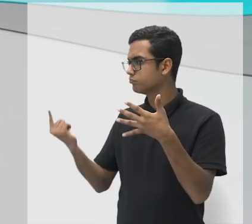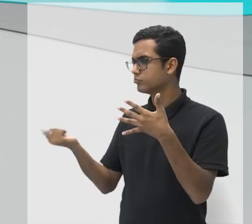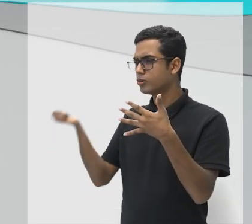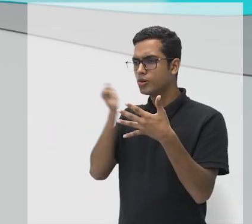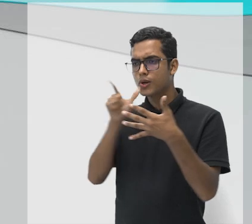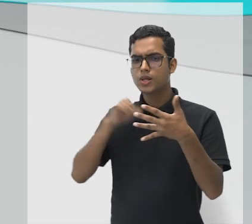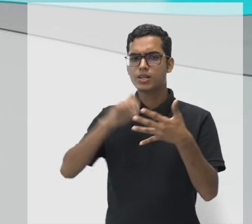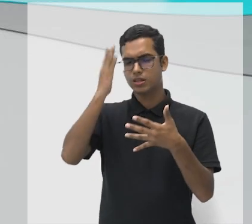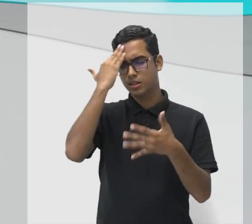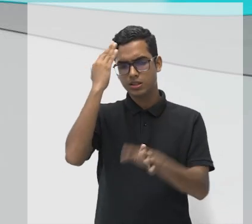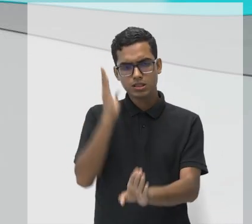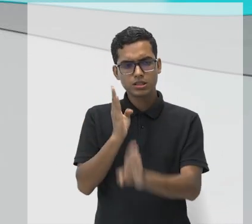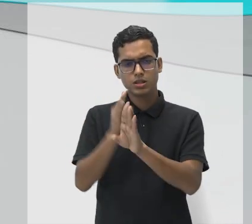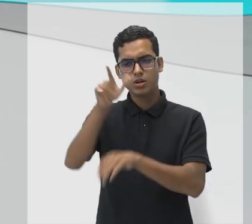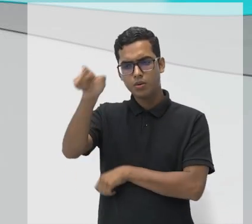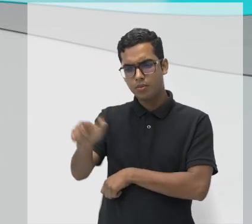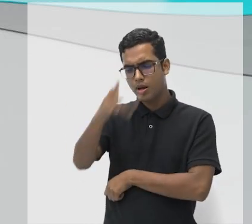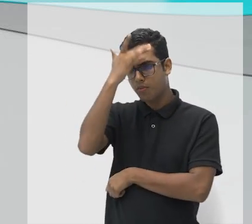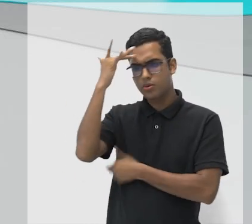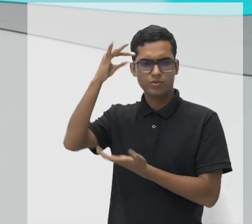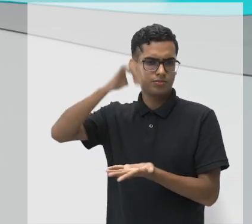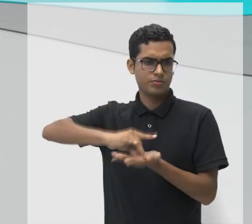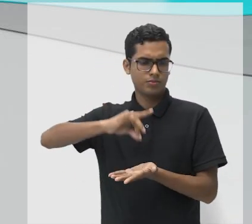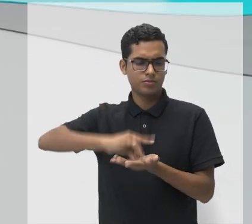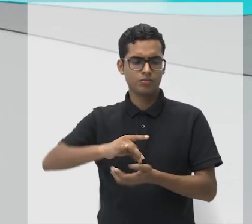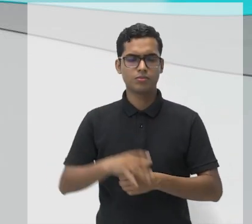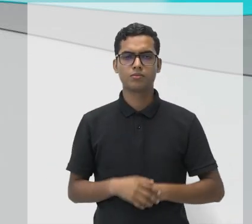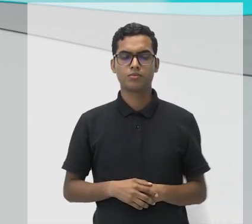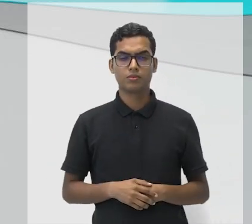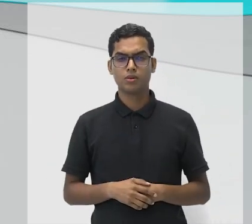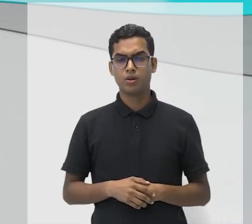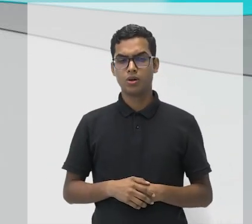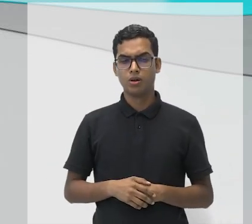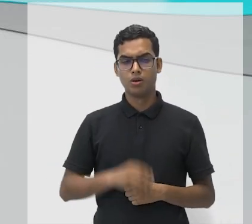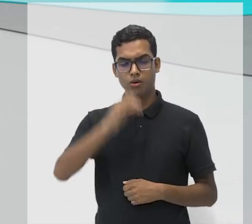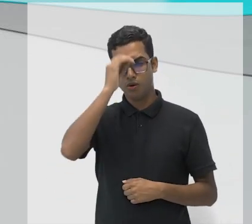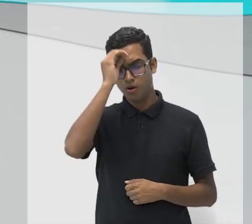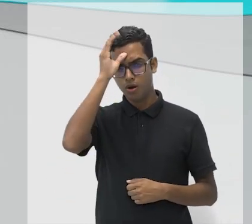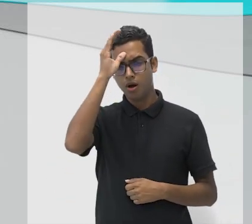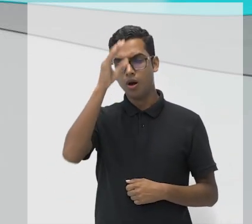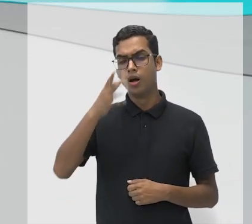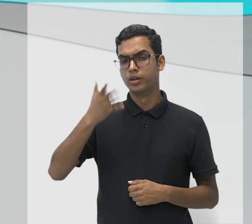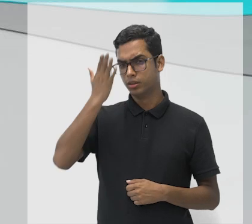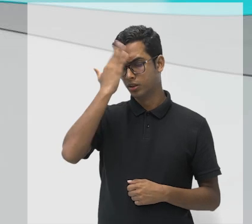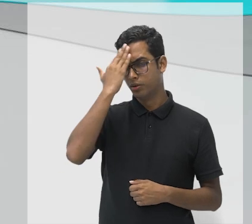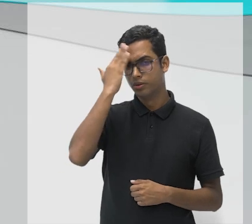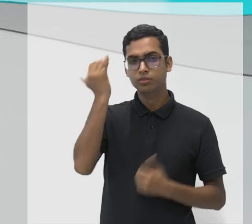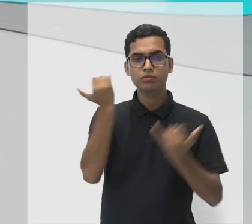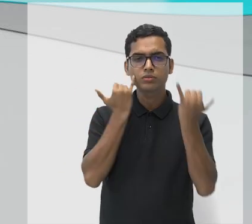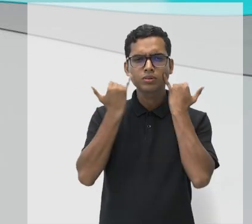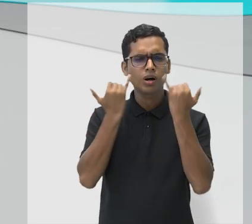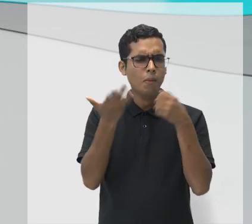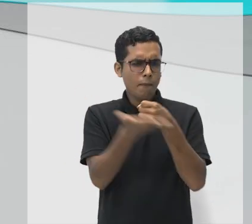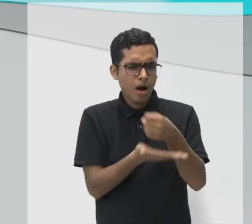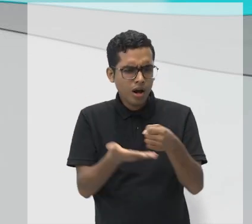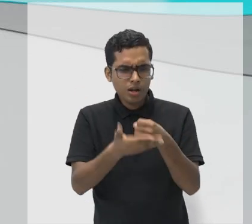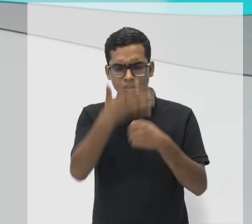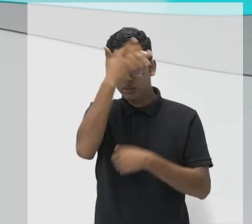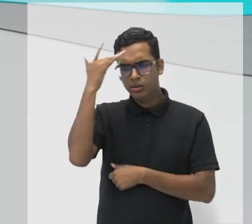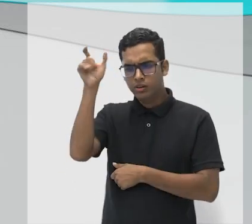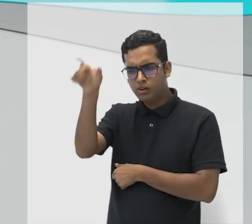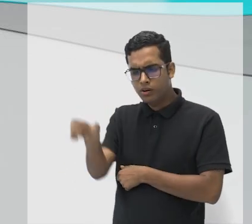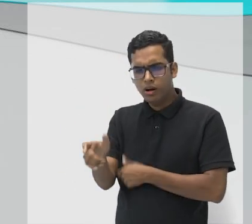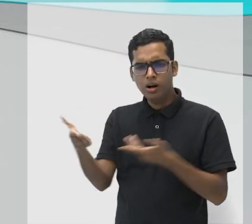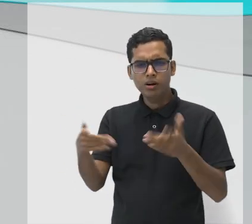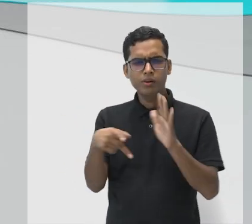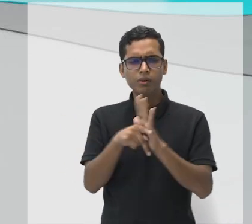consegue definir quem de fato uma pessoa é, né? Conhecendo as informações básicas dela. Quando eu falo personal information, eu